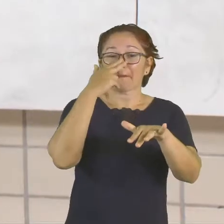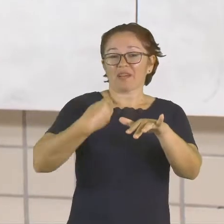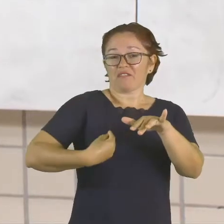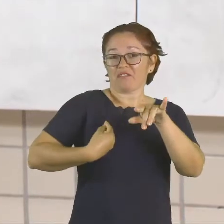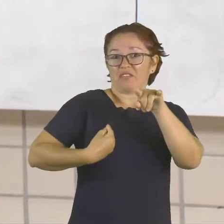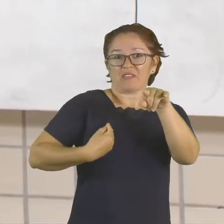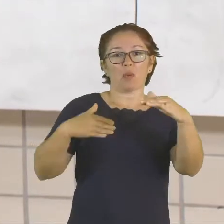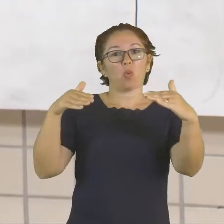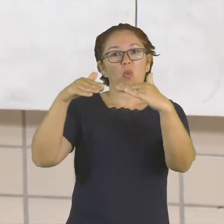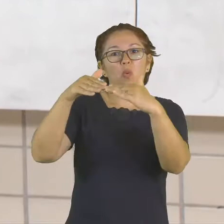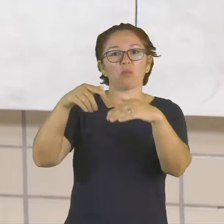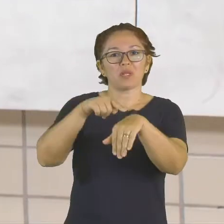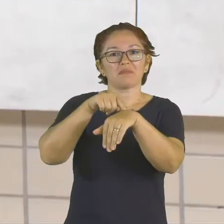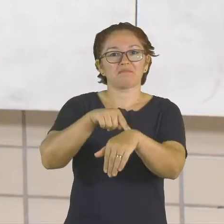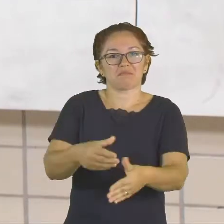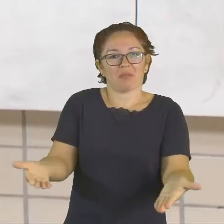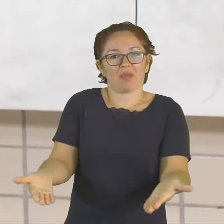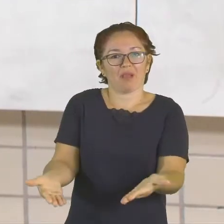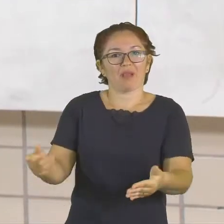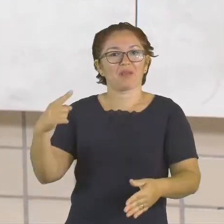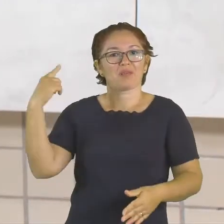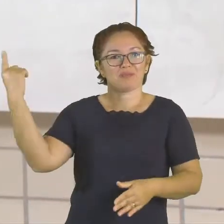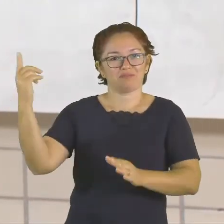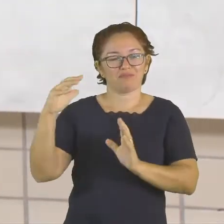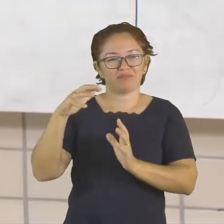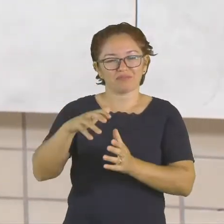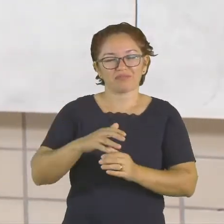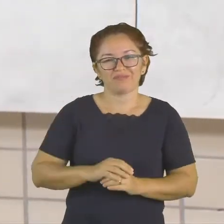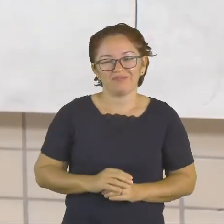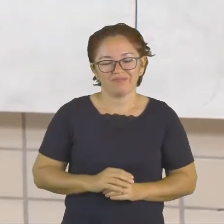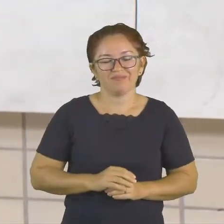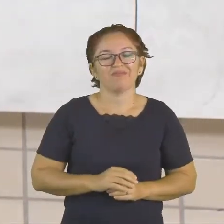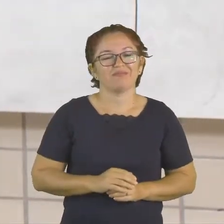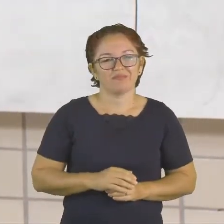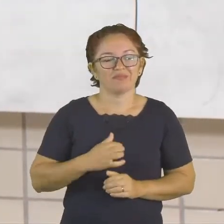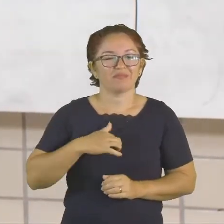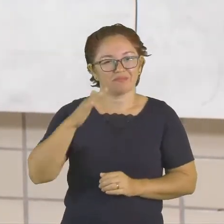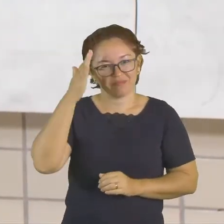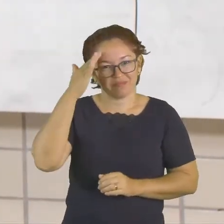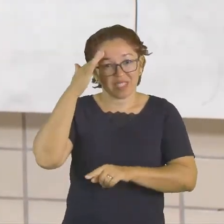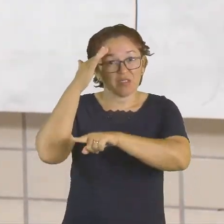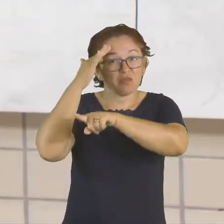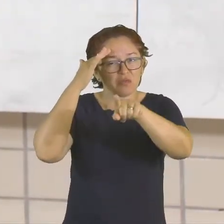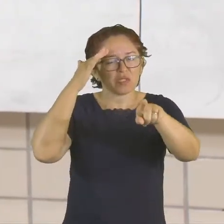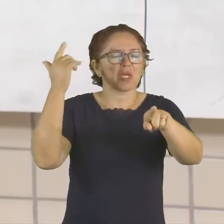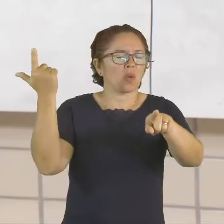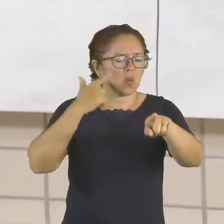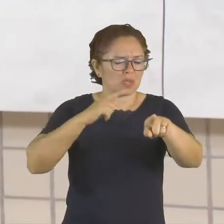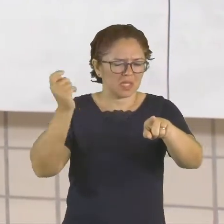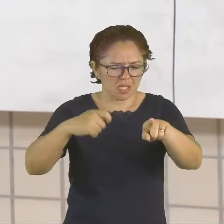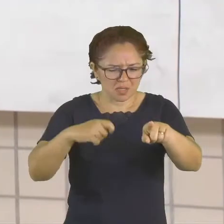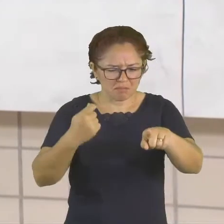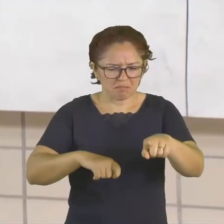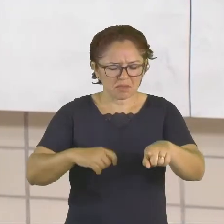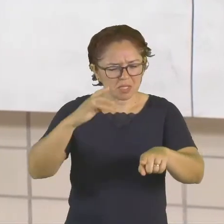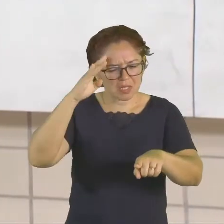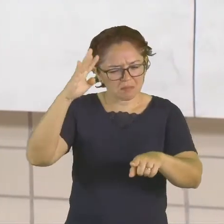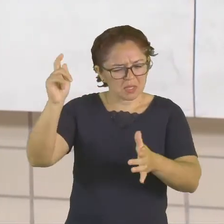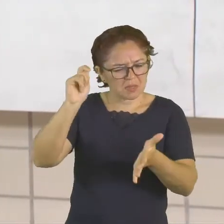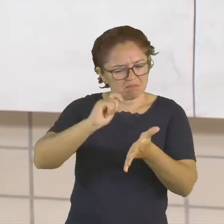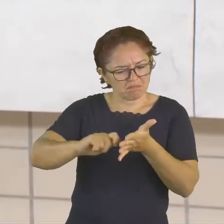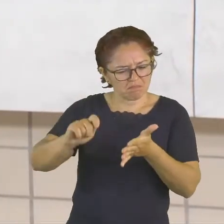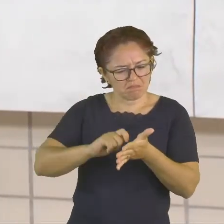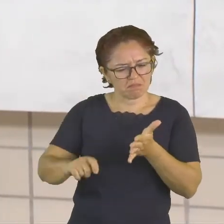Tenho certeza que vocês são capazes, inclusive, de produzir cyberpoemas. Para fazer esse tipo